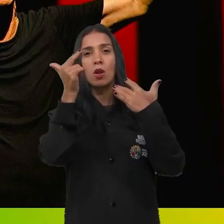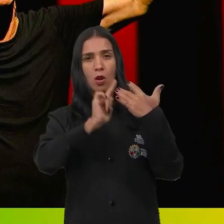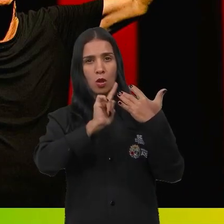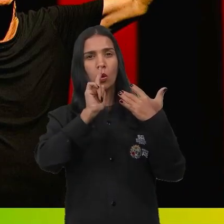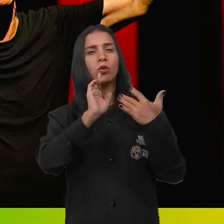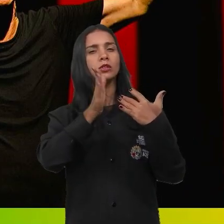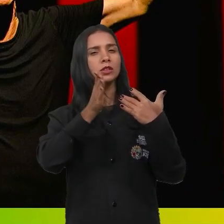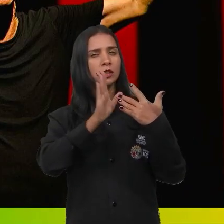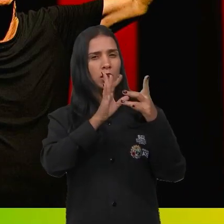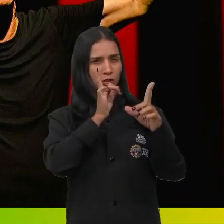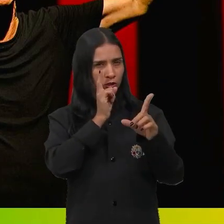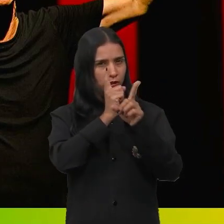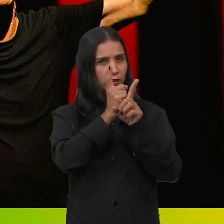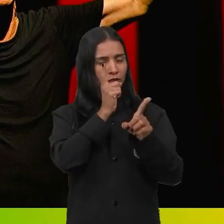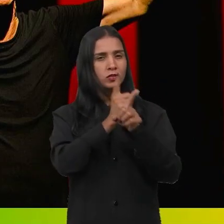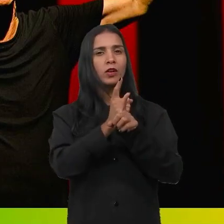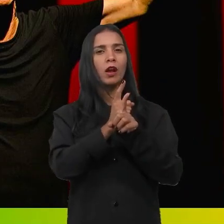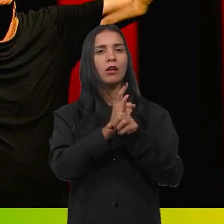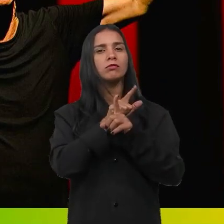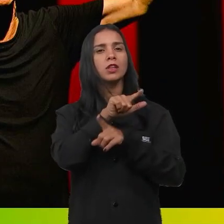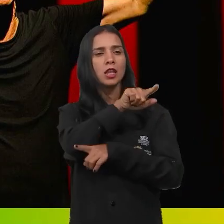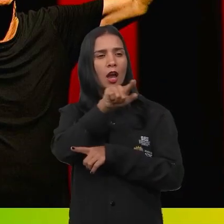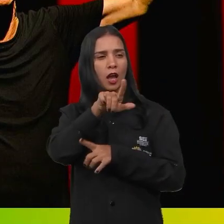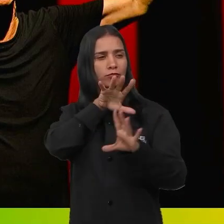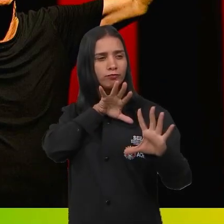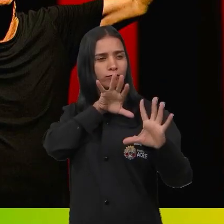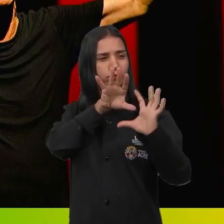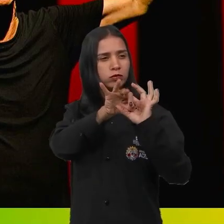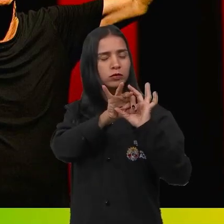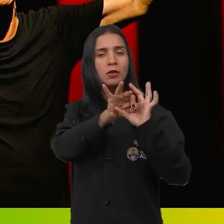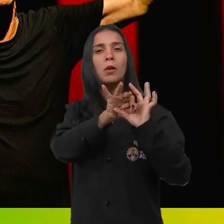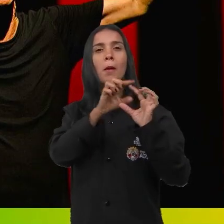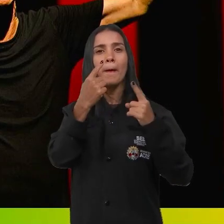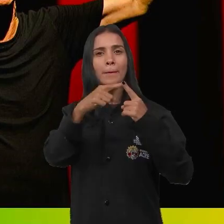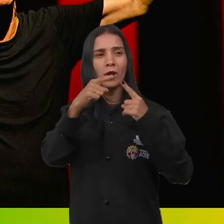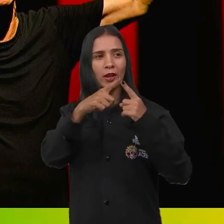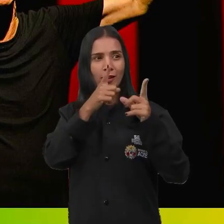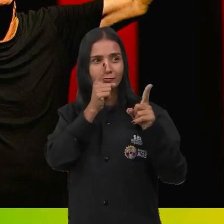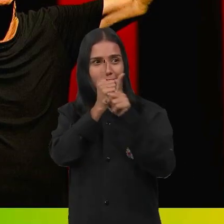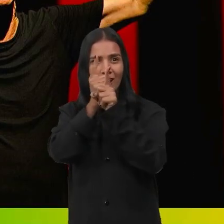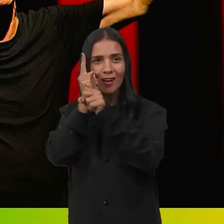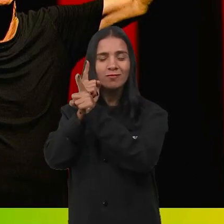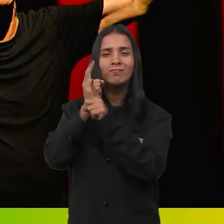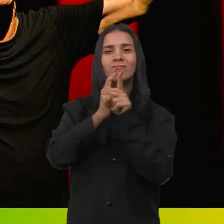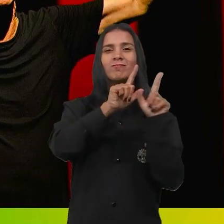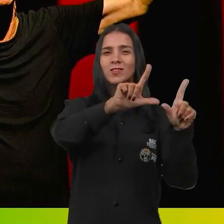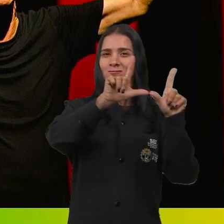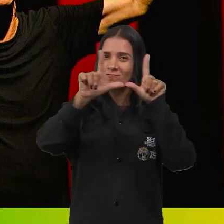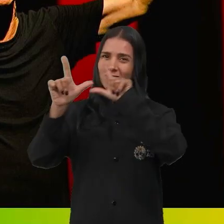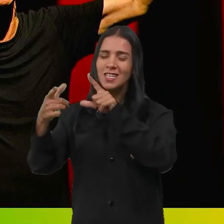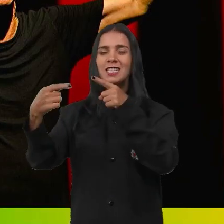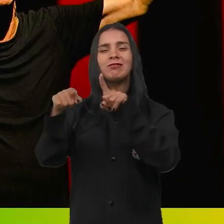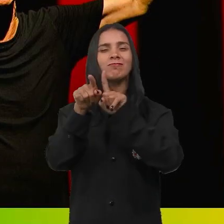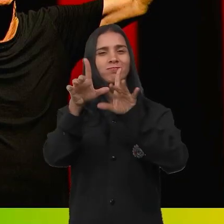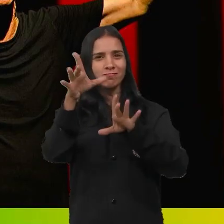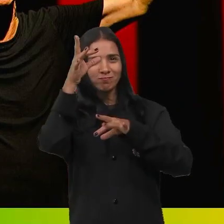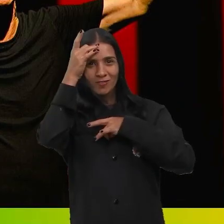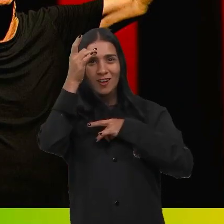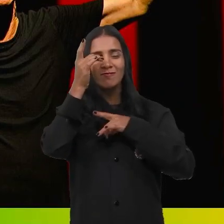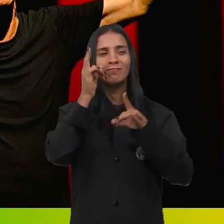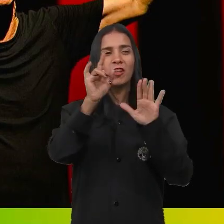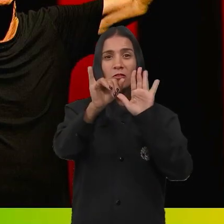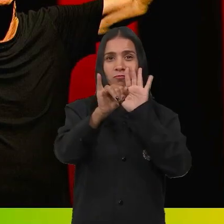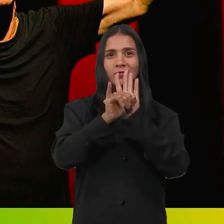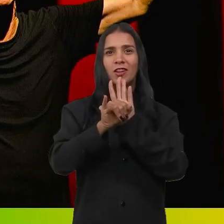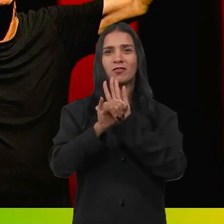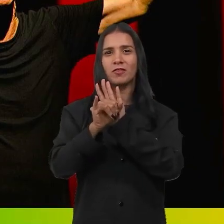já estabelecem uma conexão rápida com a cena e os personagens, gerando identificação. Então, à medida